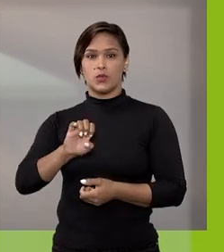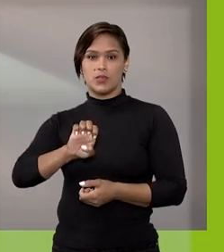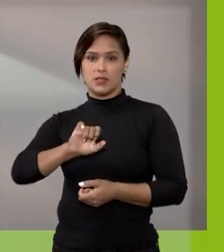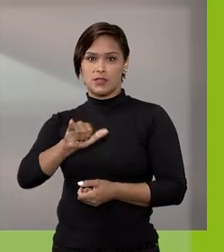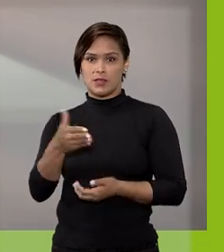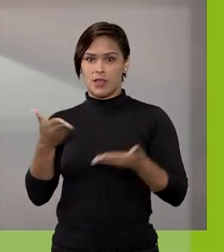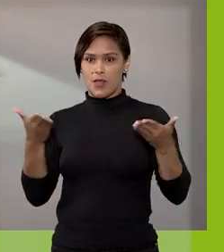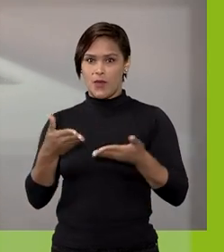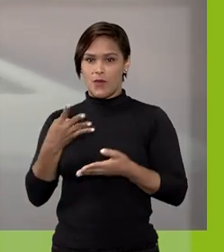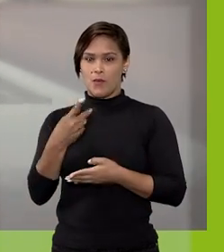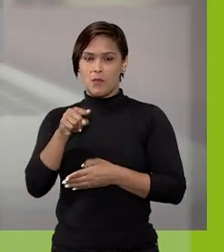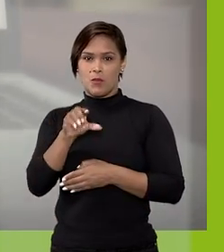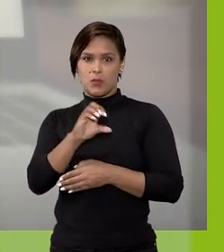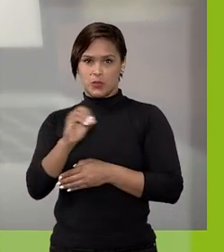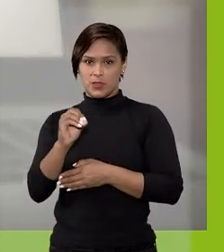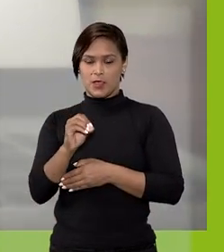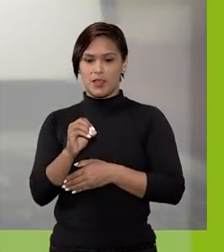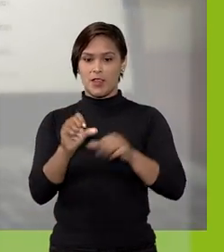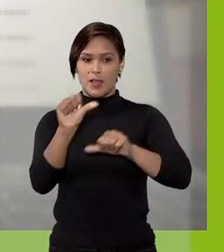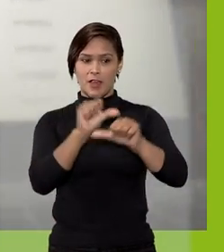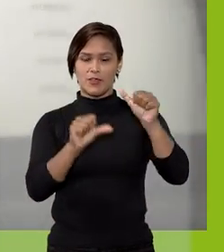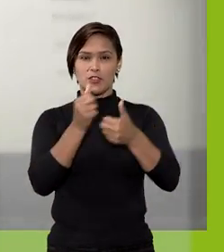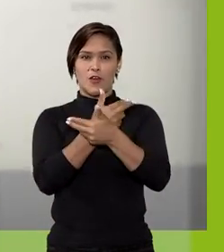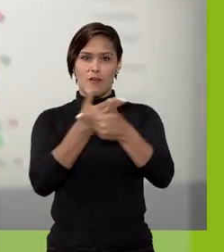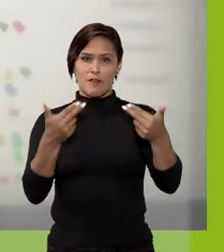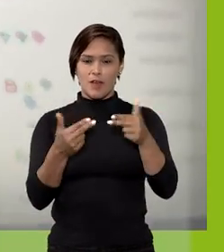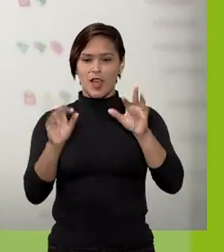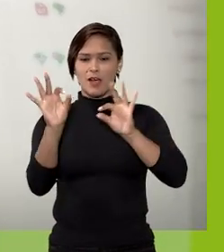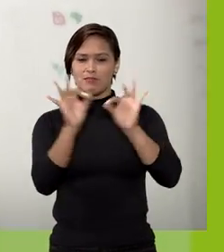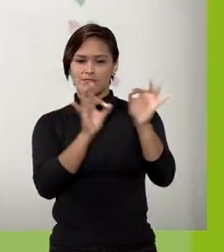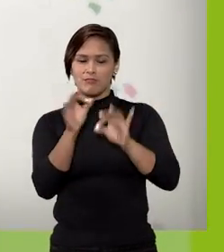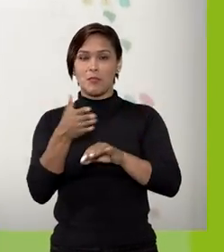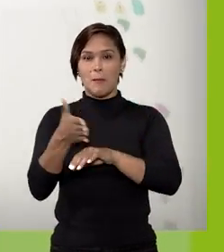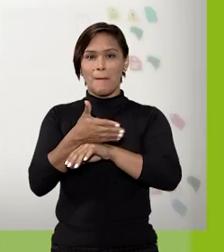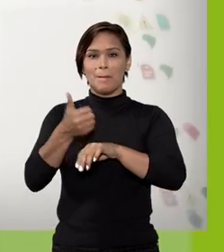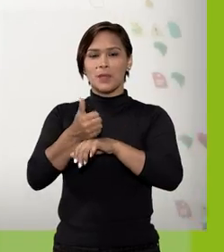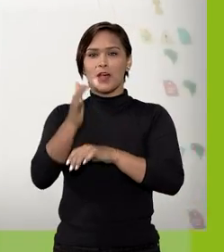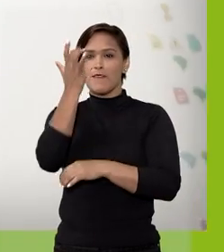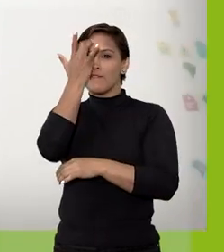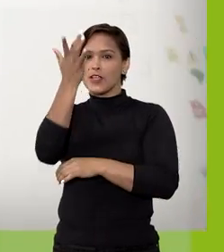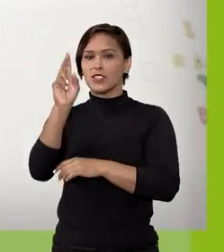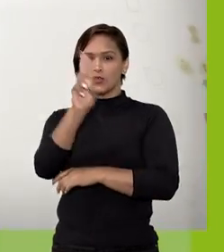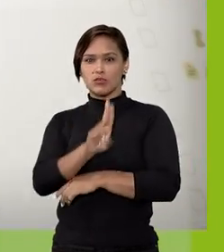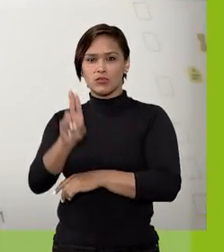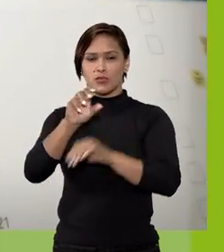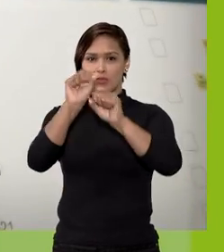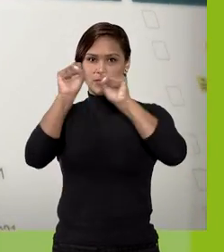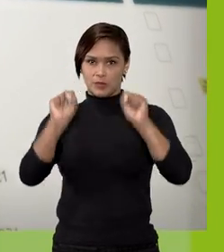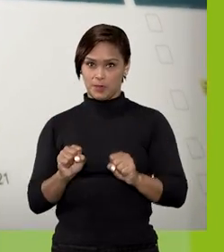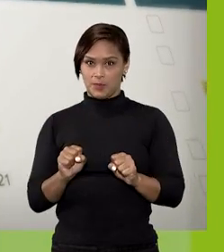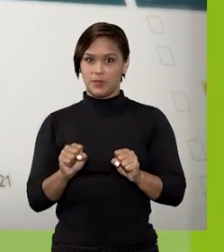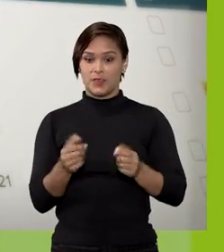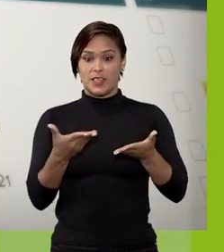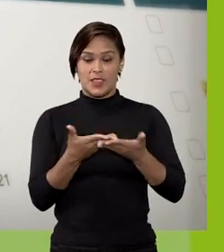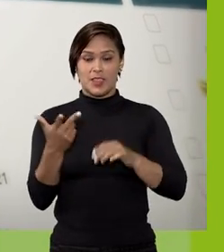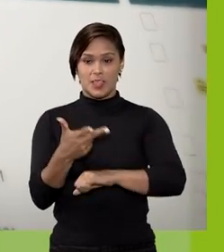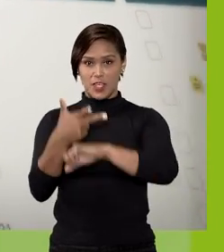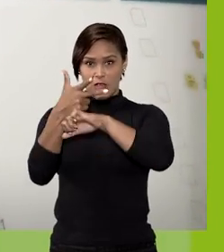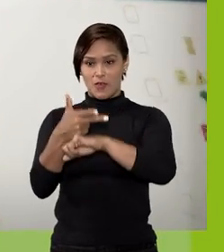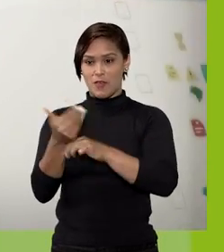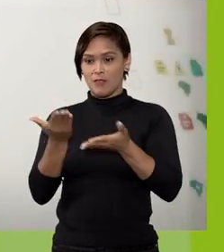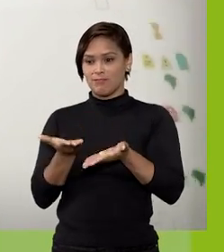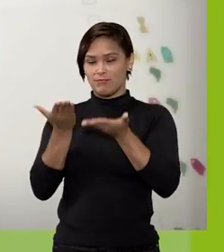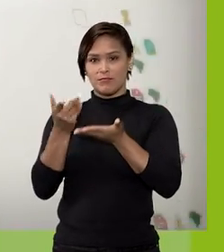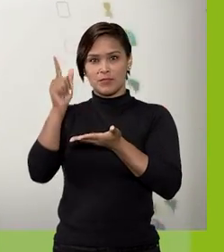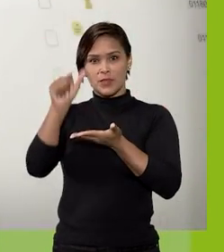O SEI agora é 4.0. Na versão, várias ferramentas foram aprimoradas para facilitar o uso do sistema. Neste vídeo,